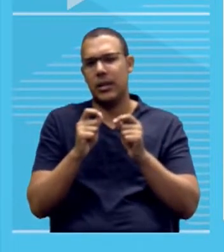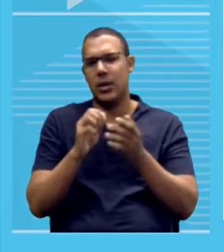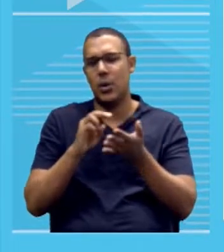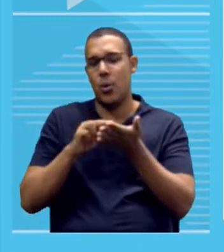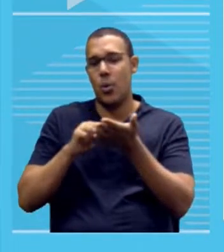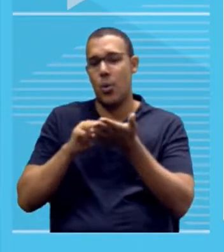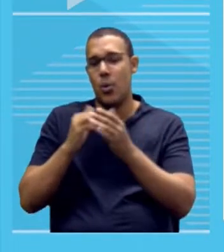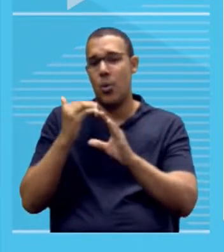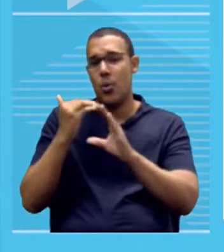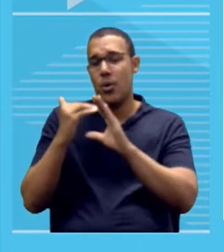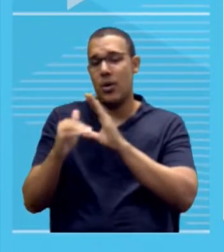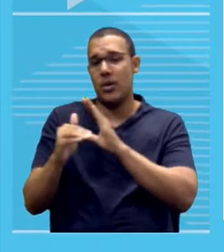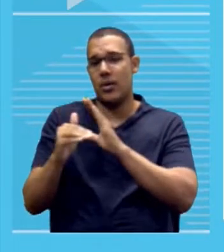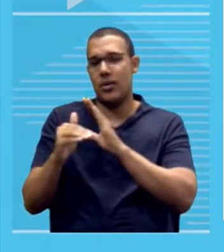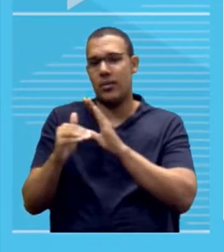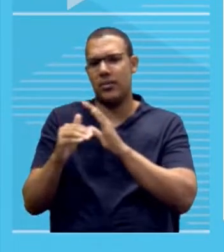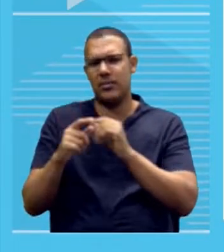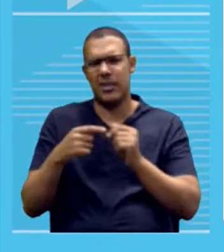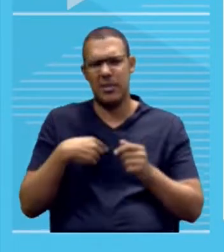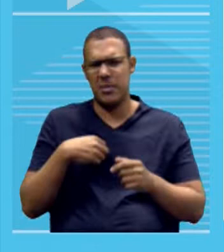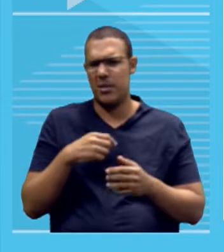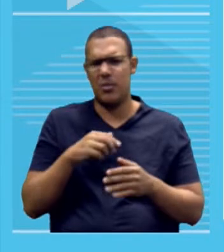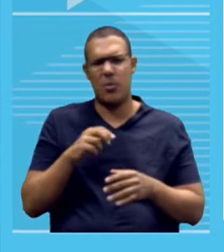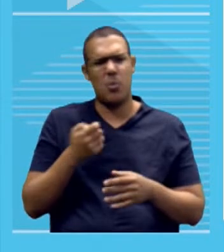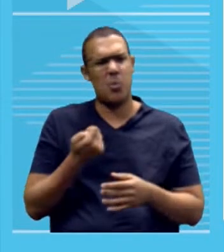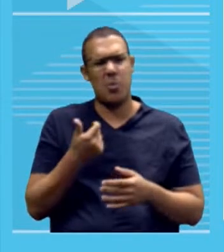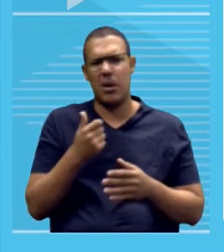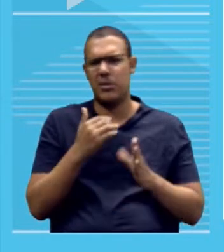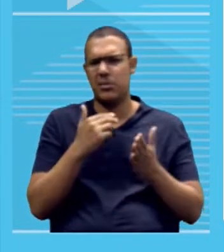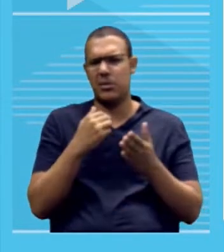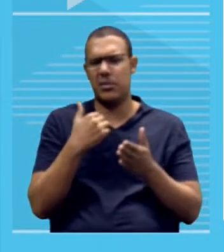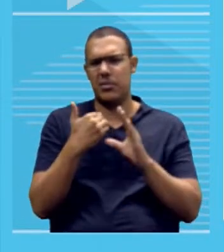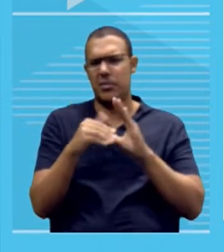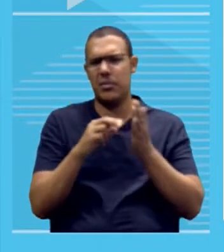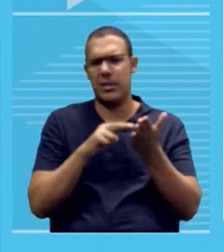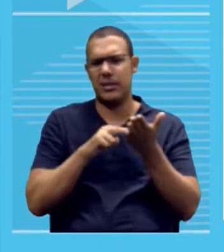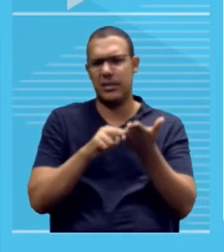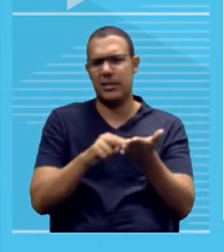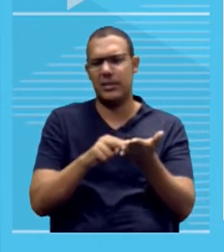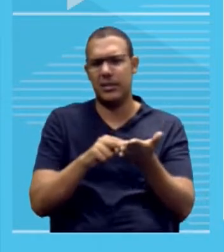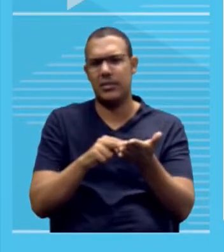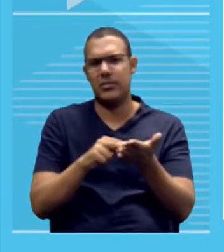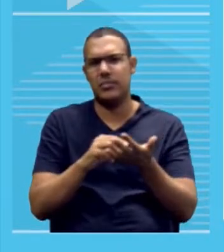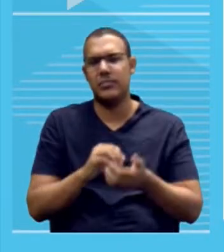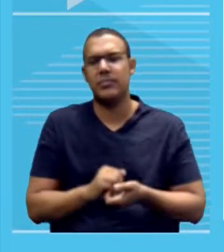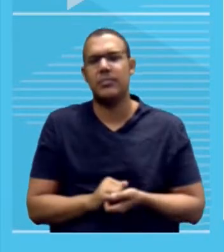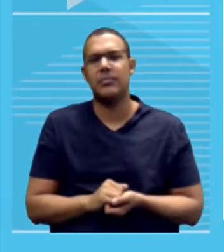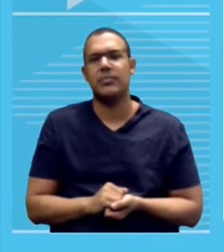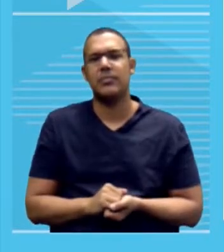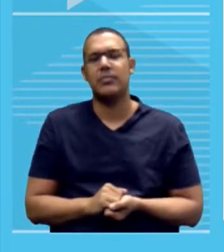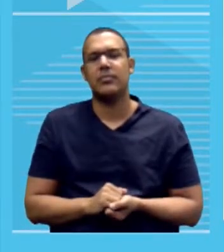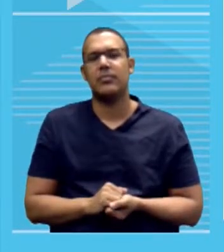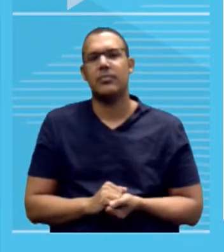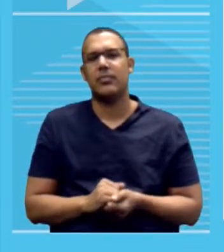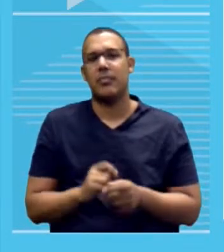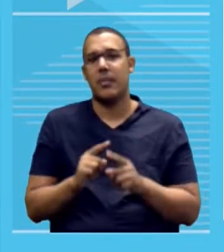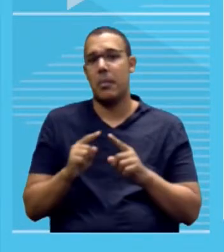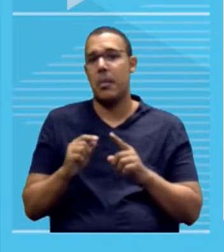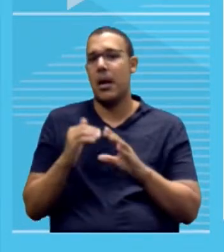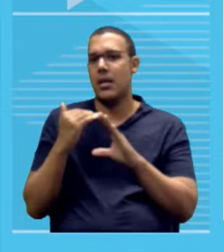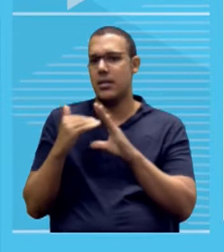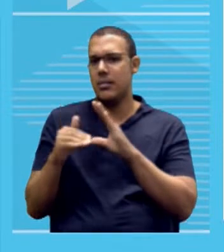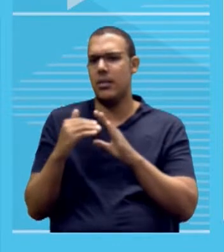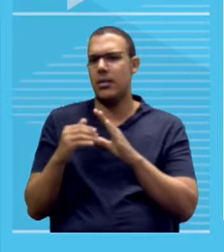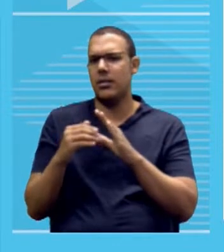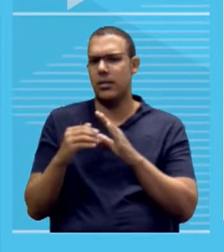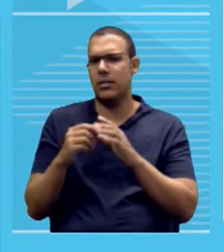mas Professor quase não mando carta quase não mando mais cara ninguém nunca Pois é mas e-mail a gente manda